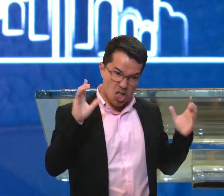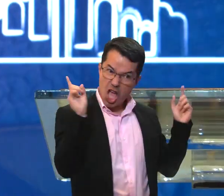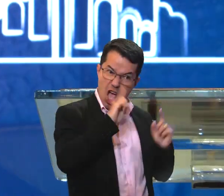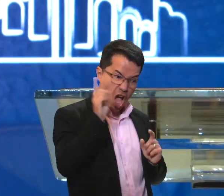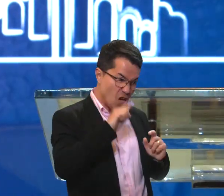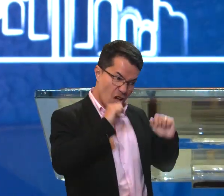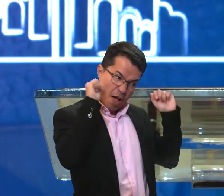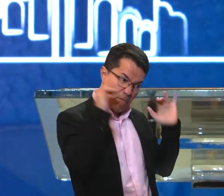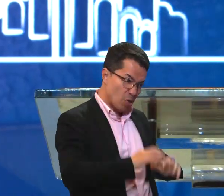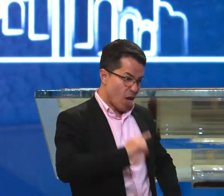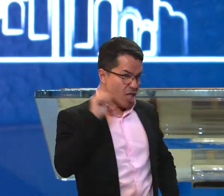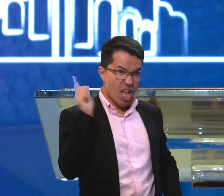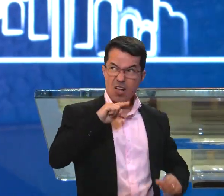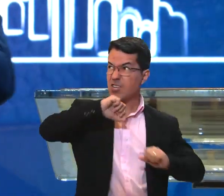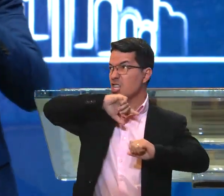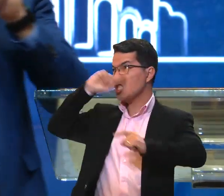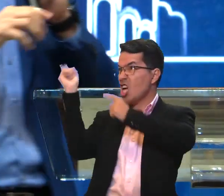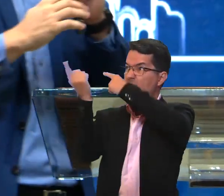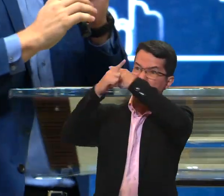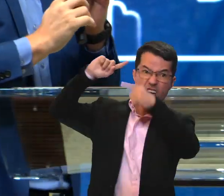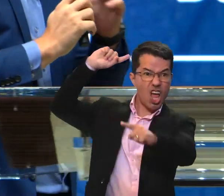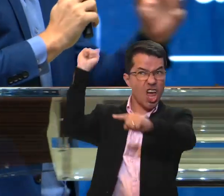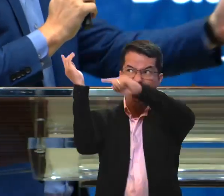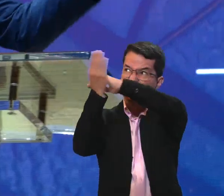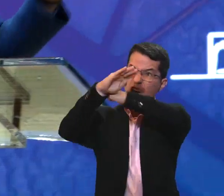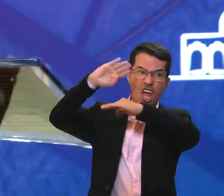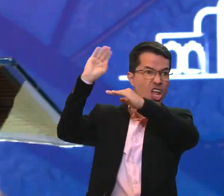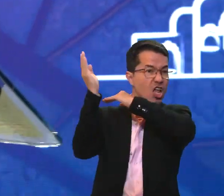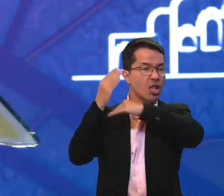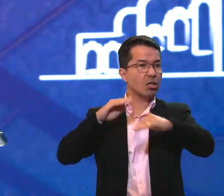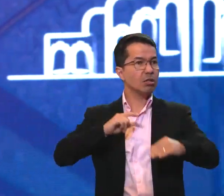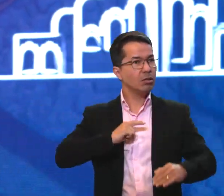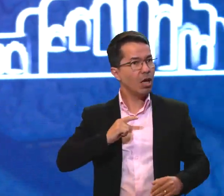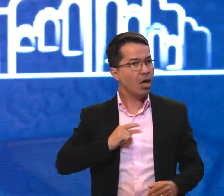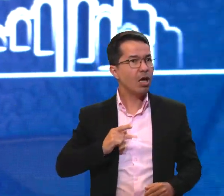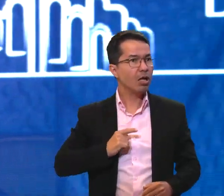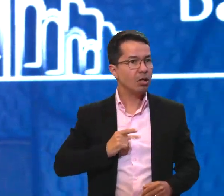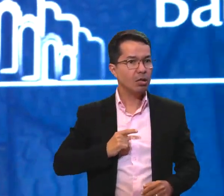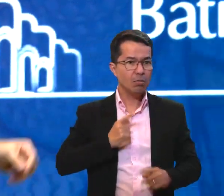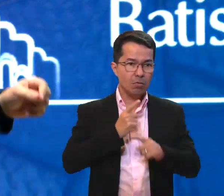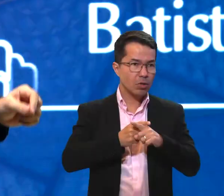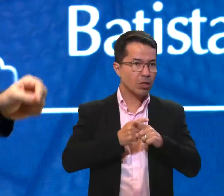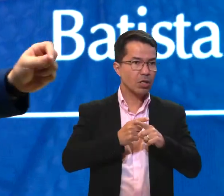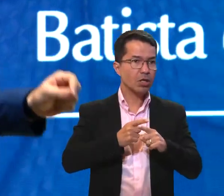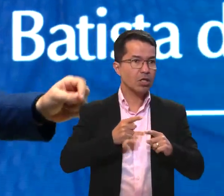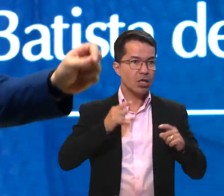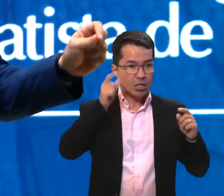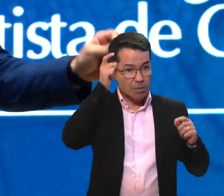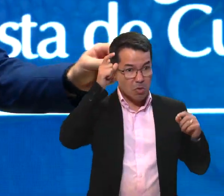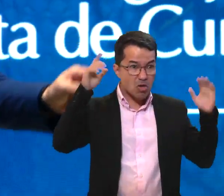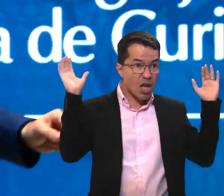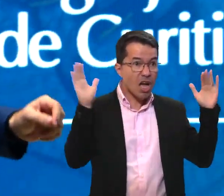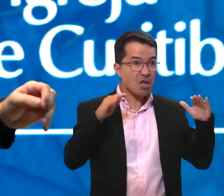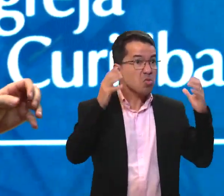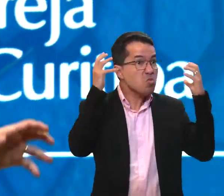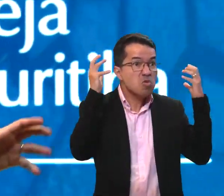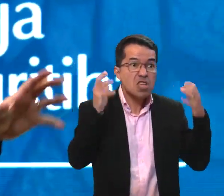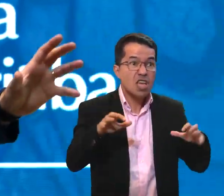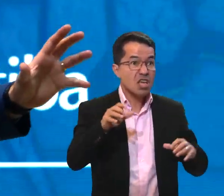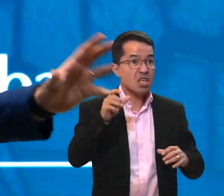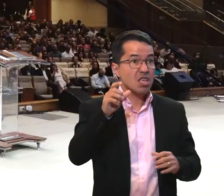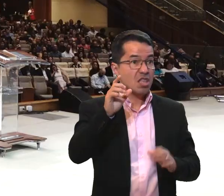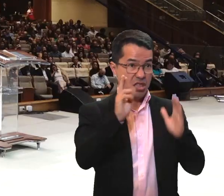graça do Senhor. Ei, não se engane. A batalha que vivemos hoje não